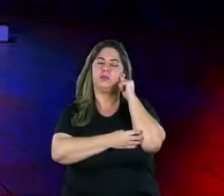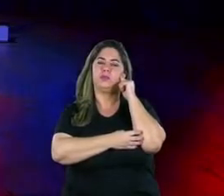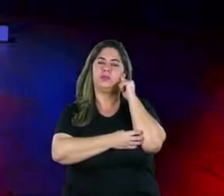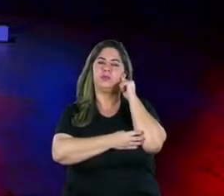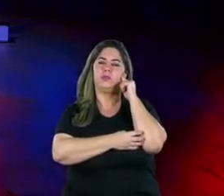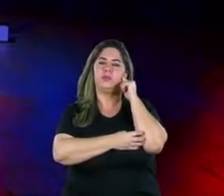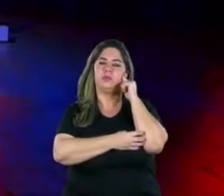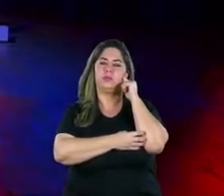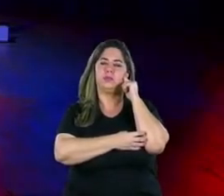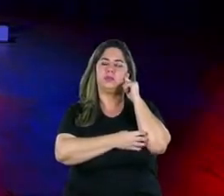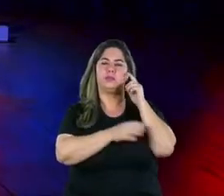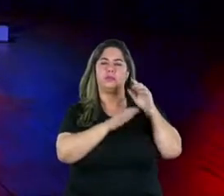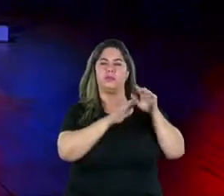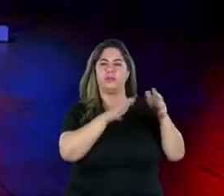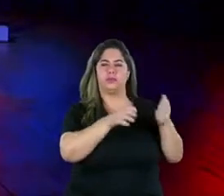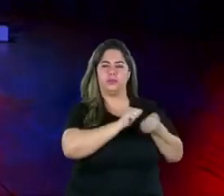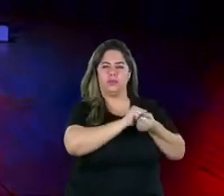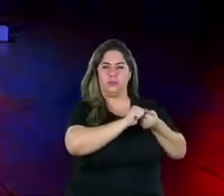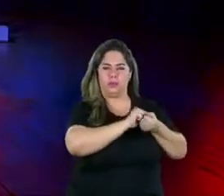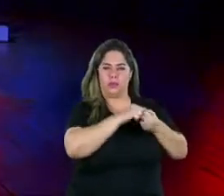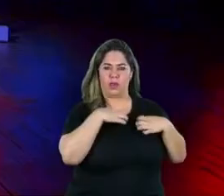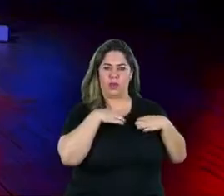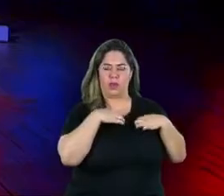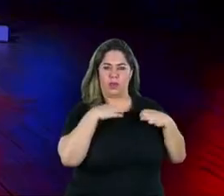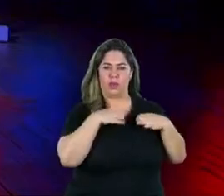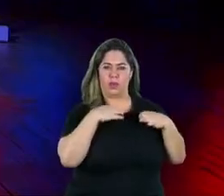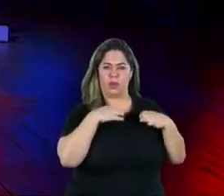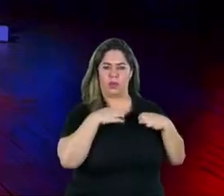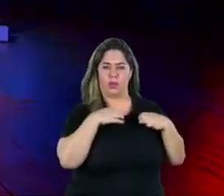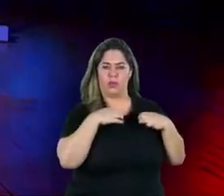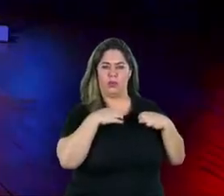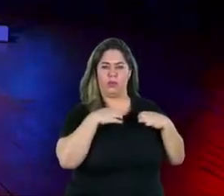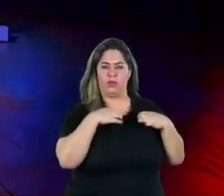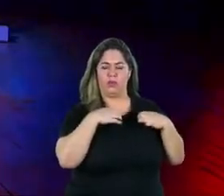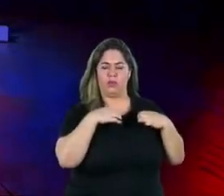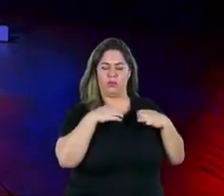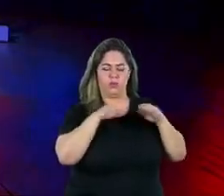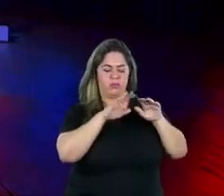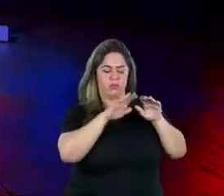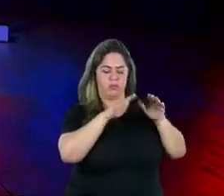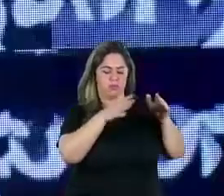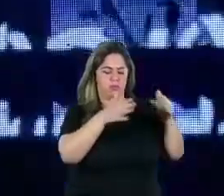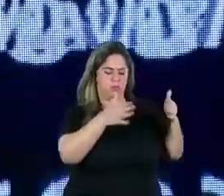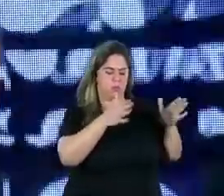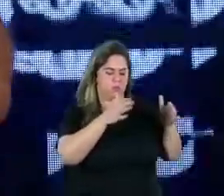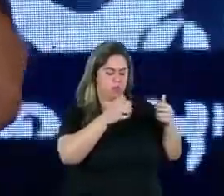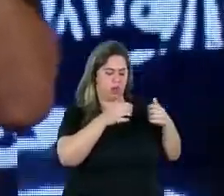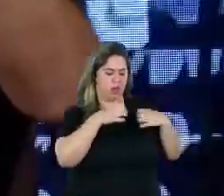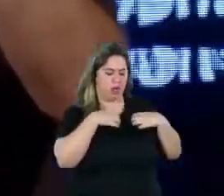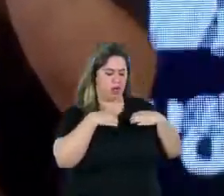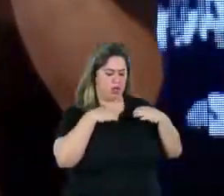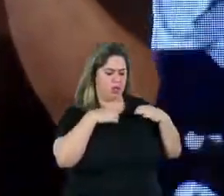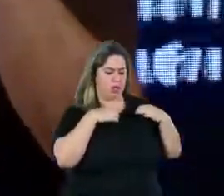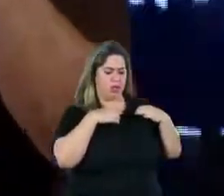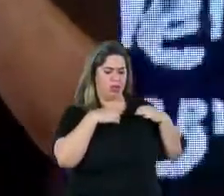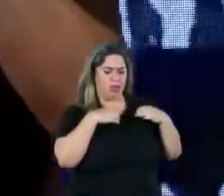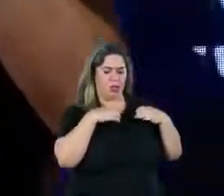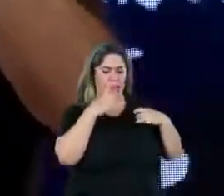Olhando para a caixa de sabão... Pensamento complexo. Olhando para a caixa de sabão, rompo o lacre do paradigma da